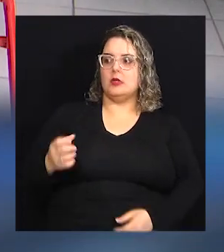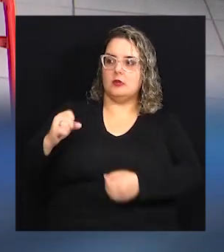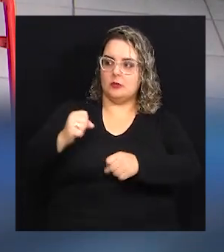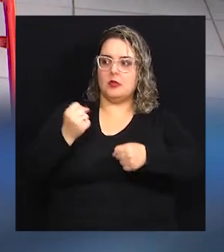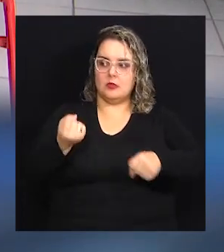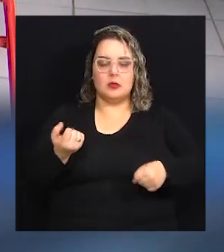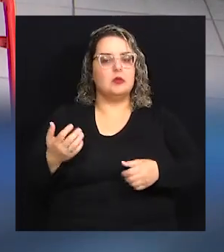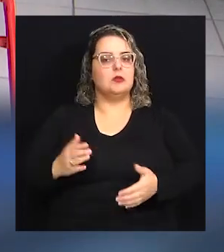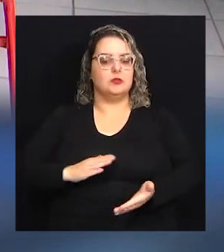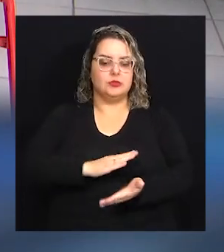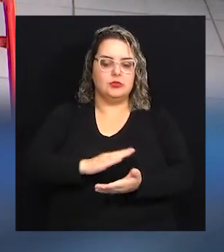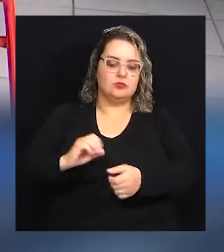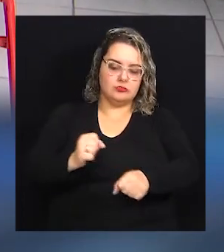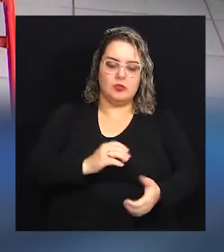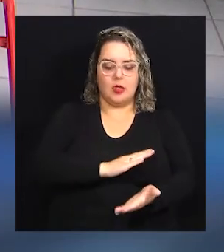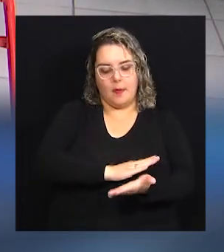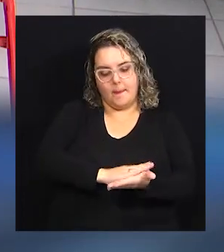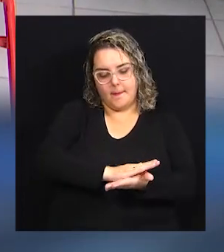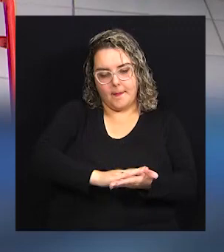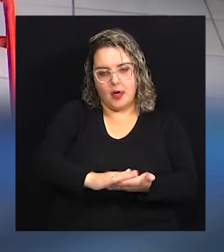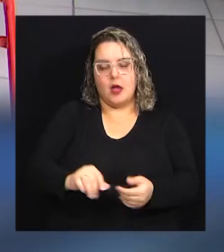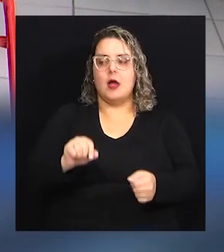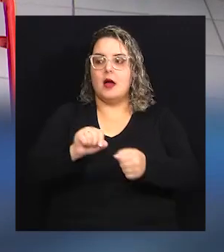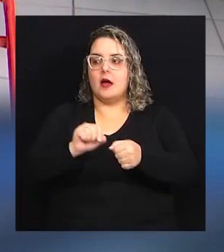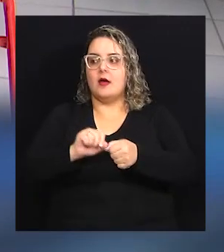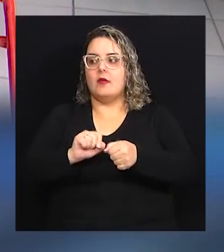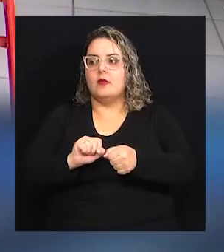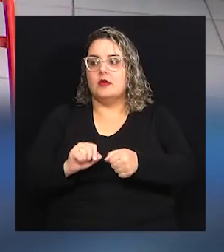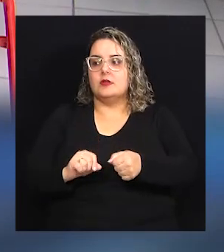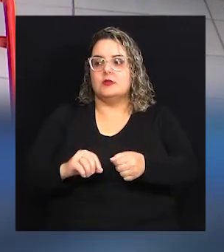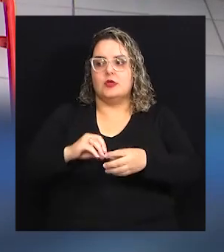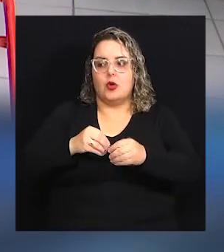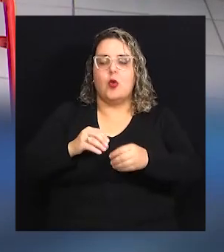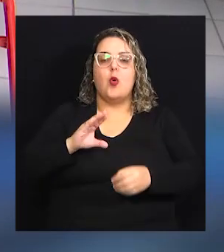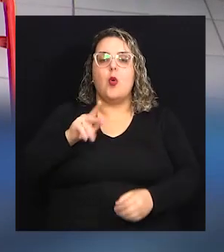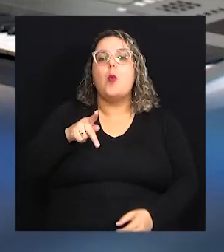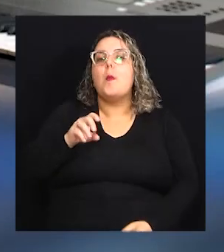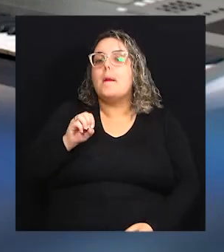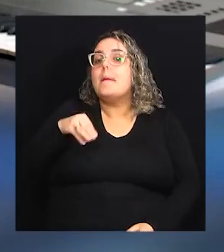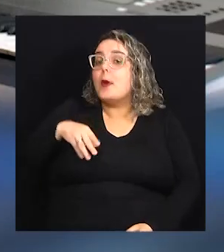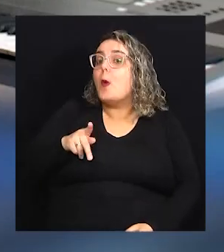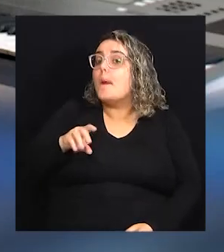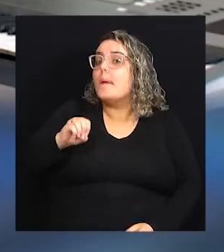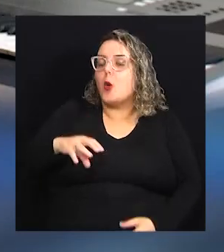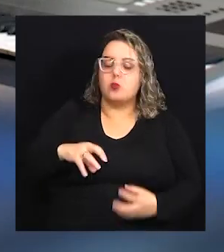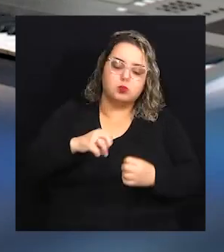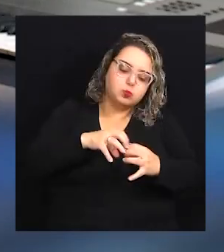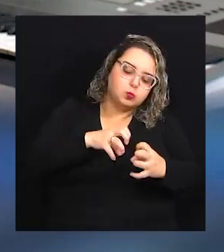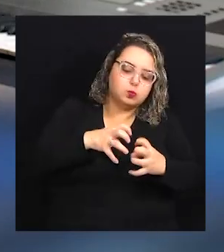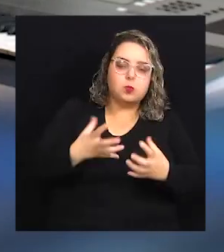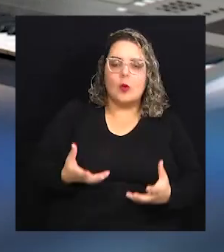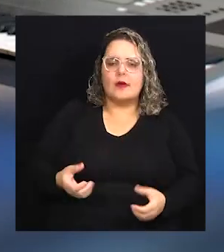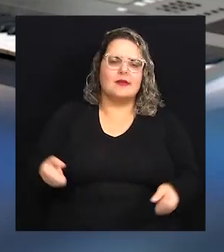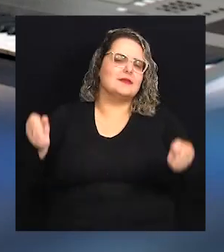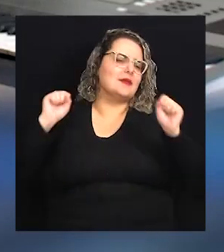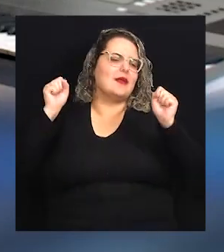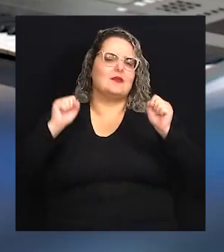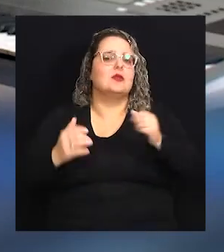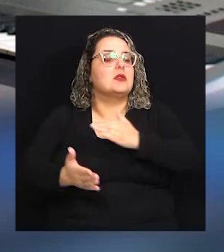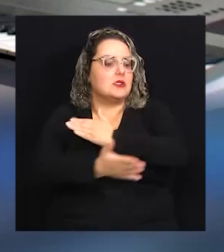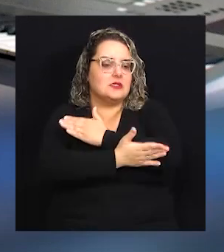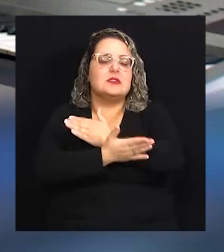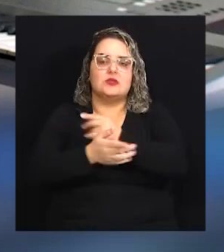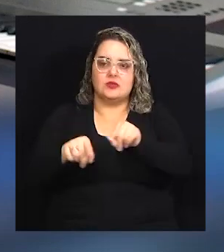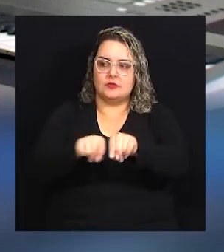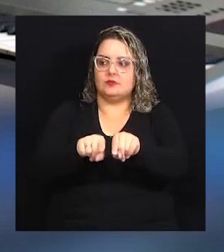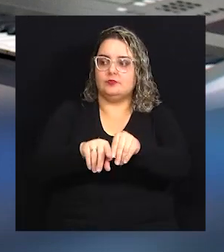Então ele pede para eles trazerem um cabo de vassoura. A gente corta, faz as pontas com os pomponzinhos, eles ajudam na confecção também. E eles amam,